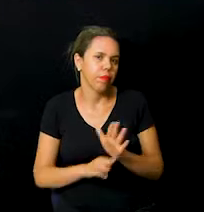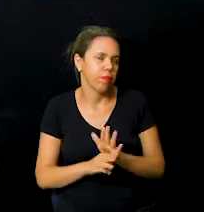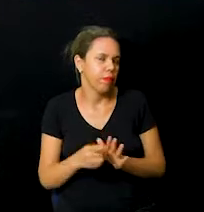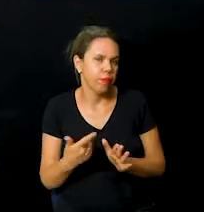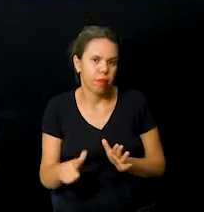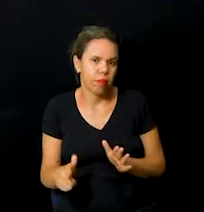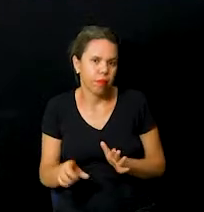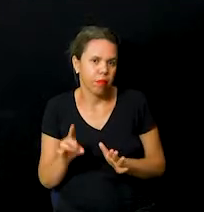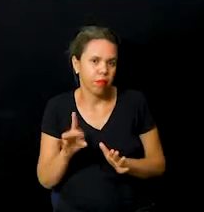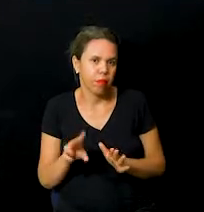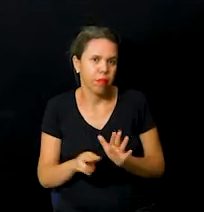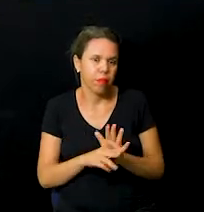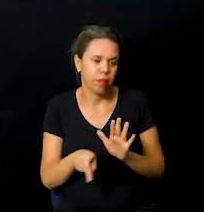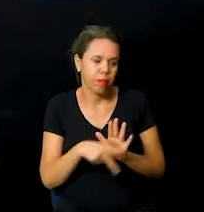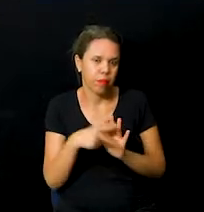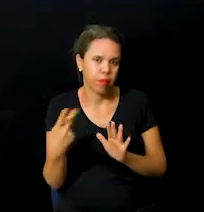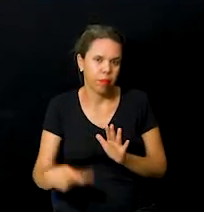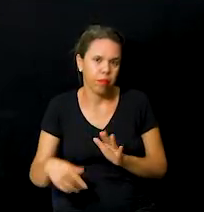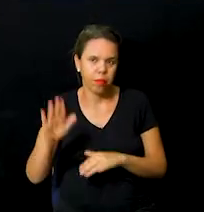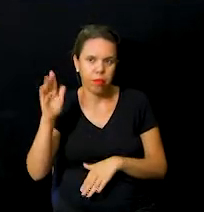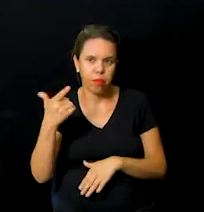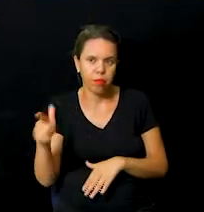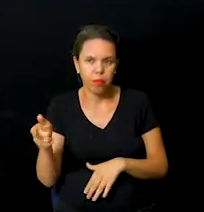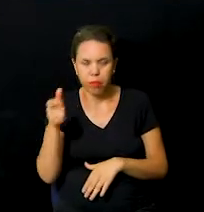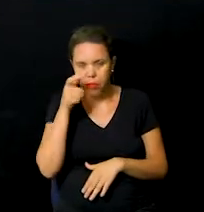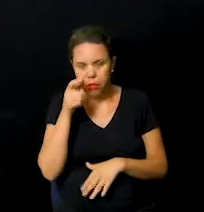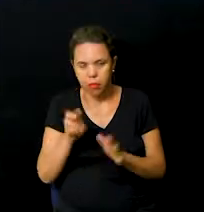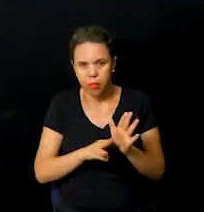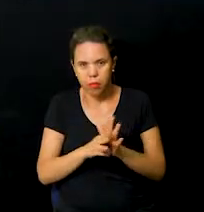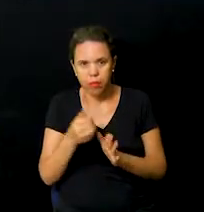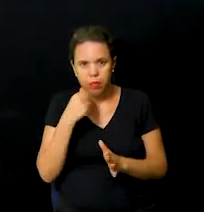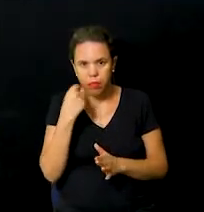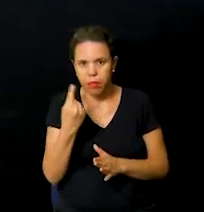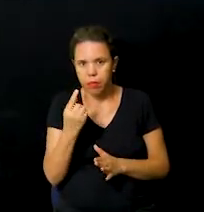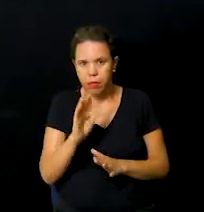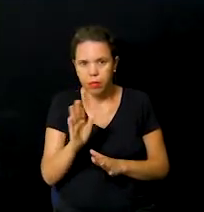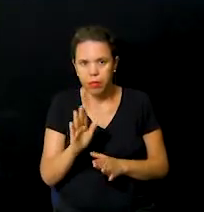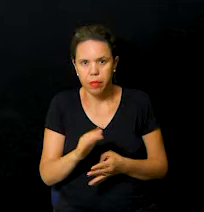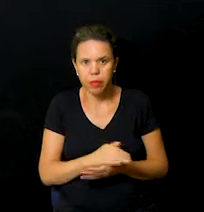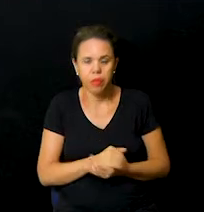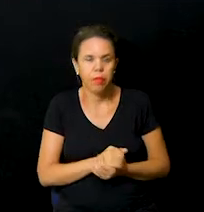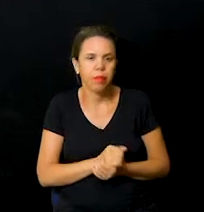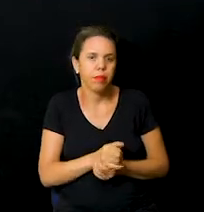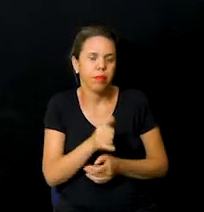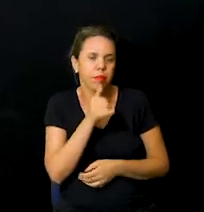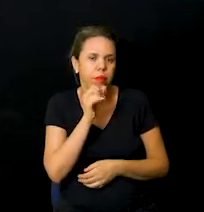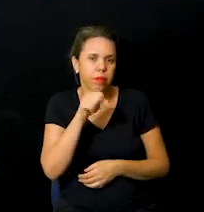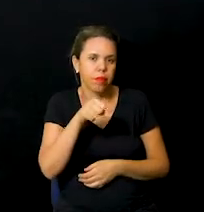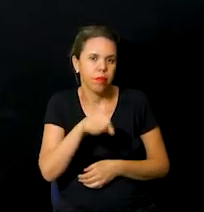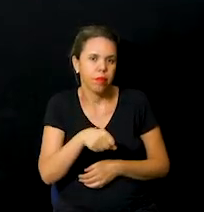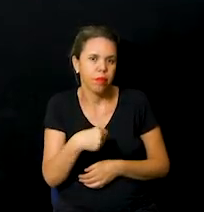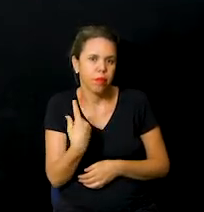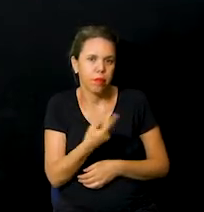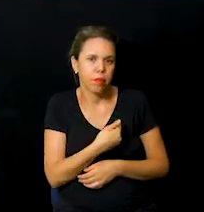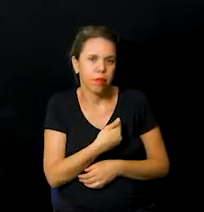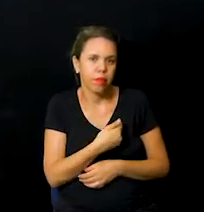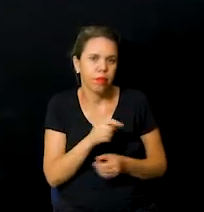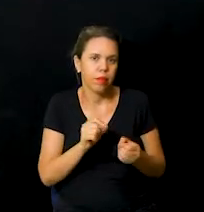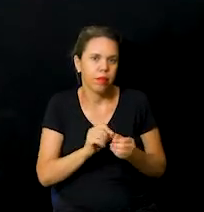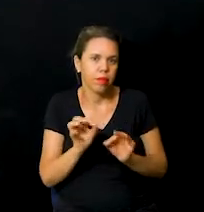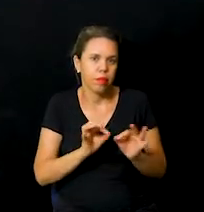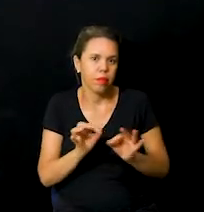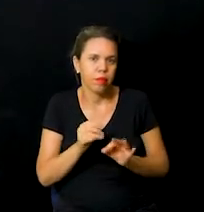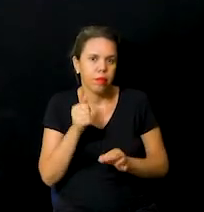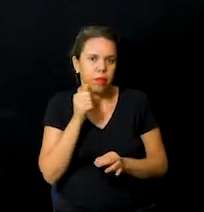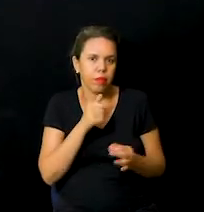Hoje o nosso método não está pautado só nele, né? Ou seja, a gente não está ali olhando só para as mães solos, por exemplo. Mas sim é a